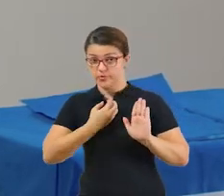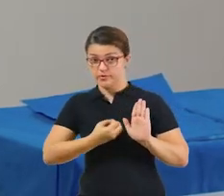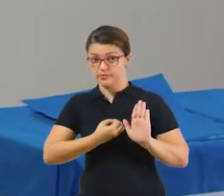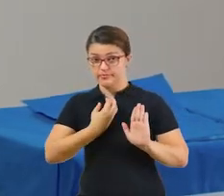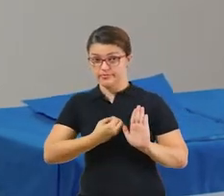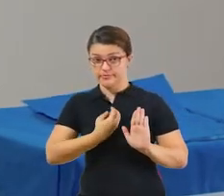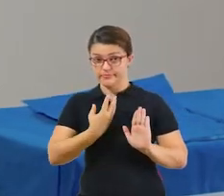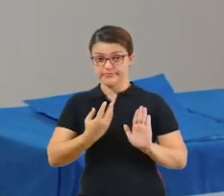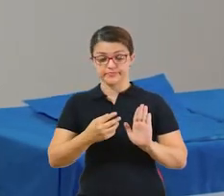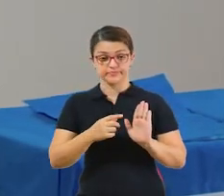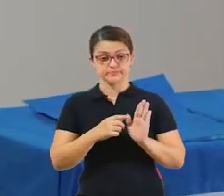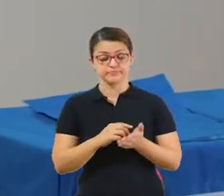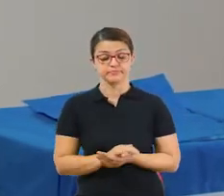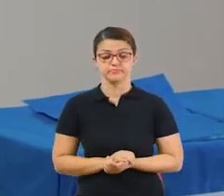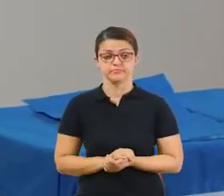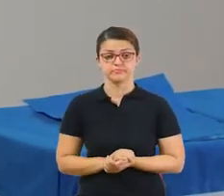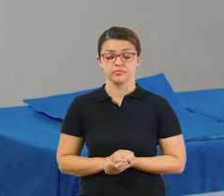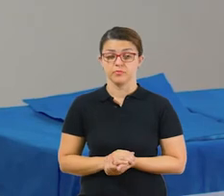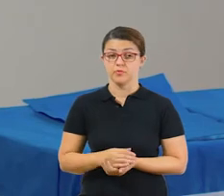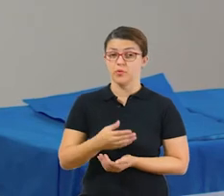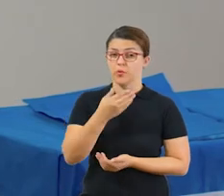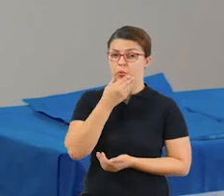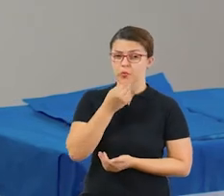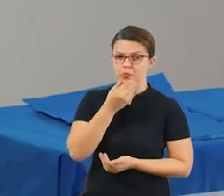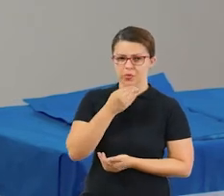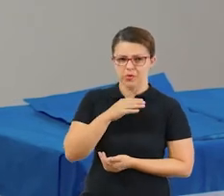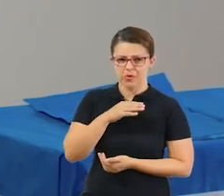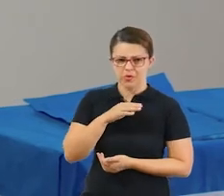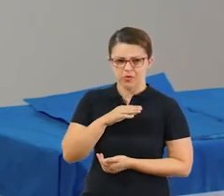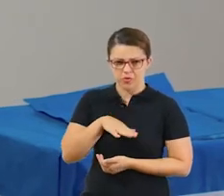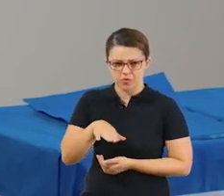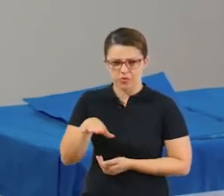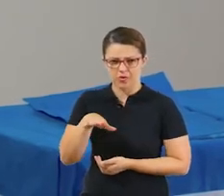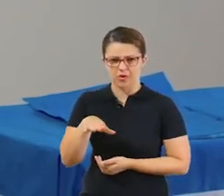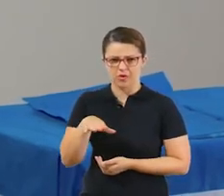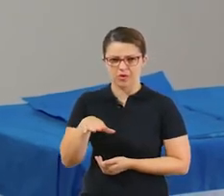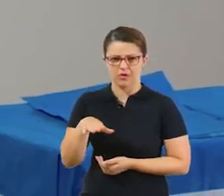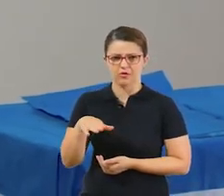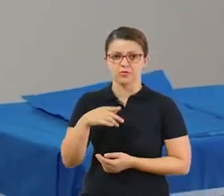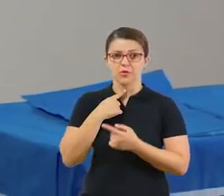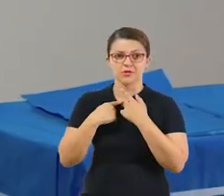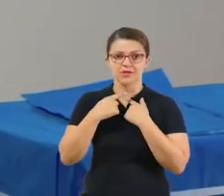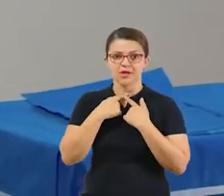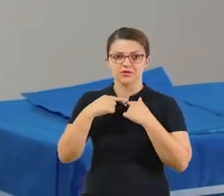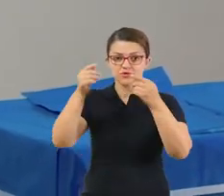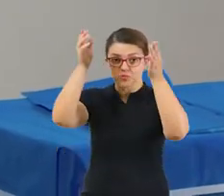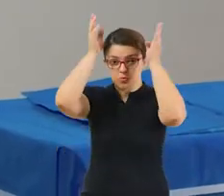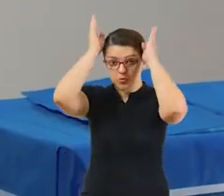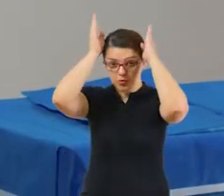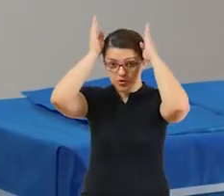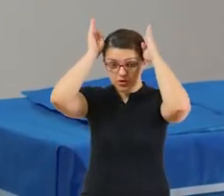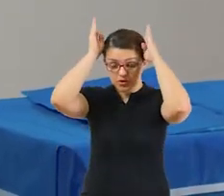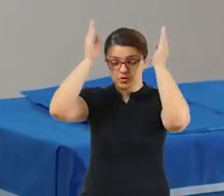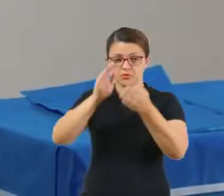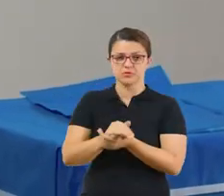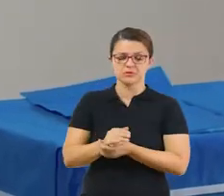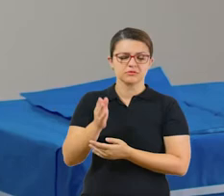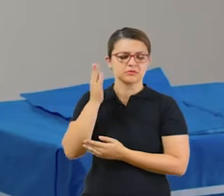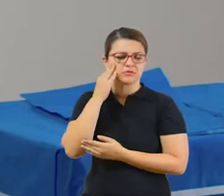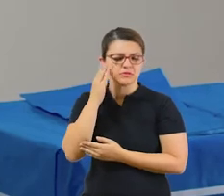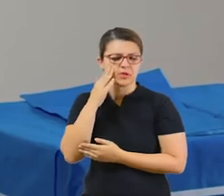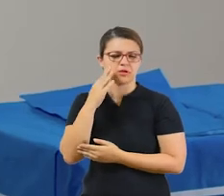desse poema. O menino quer um burrinho que saiba inventar histórias bonitas